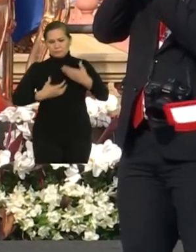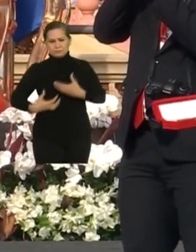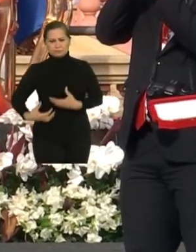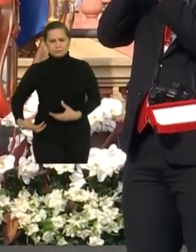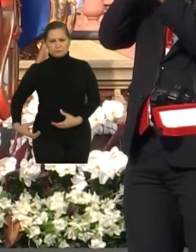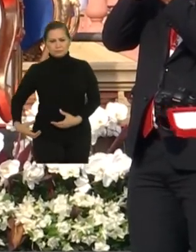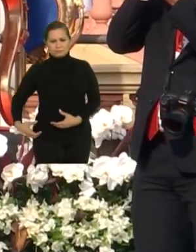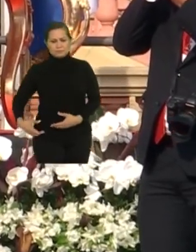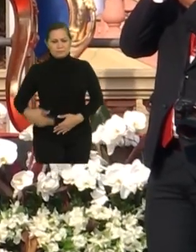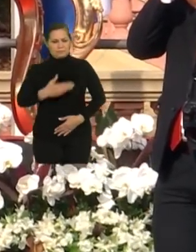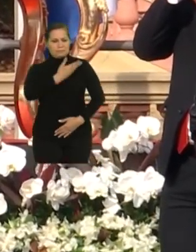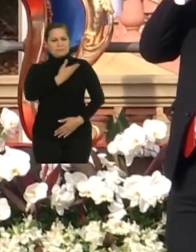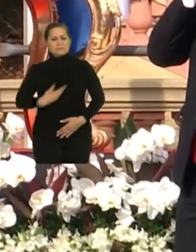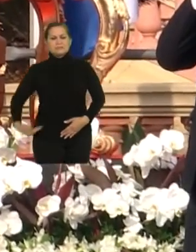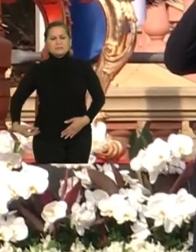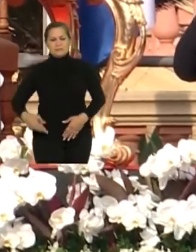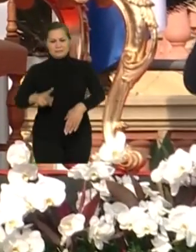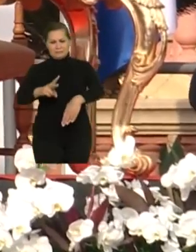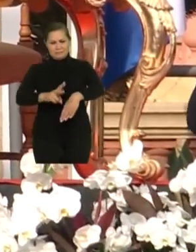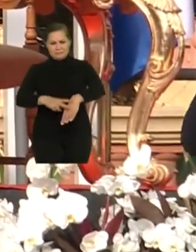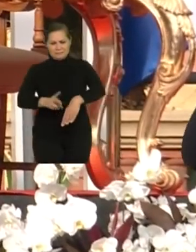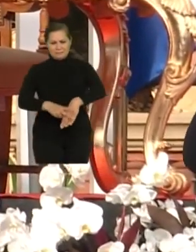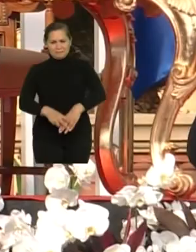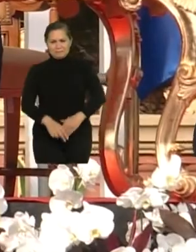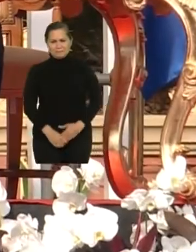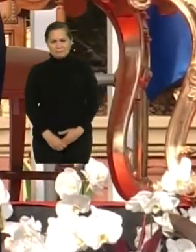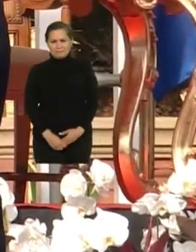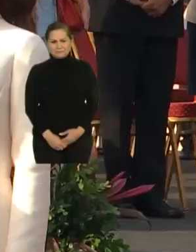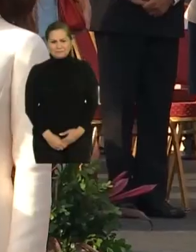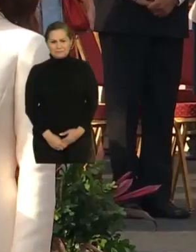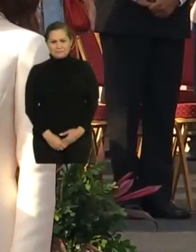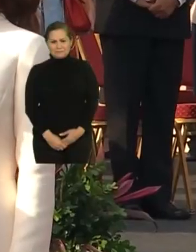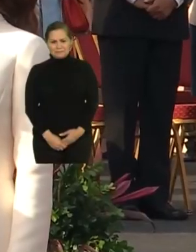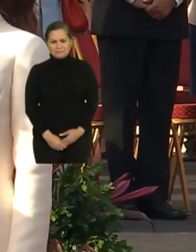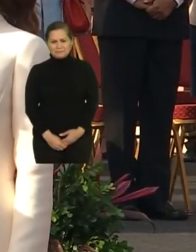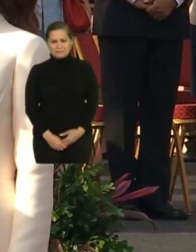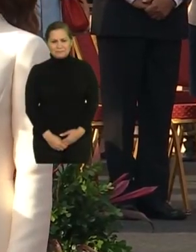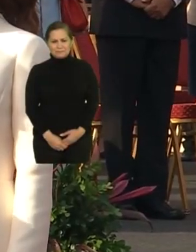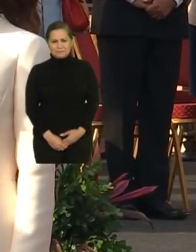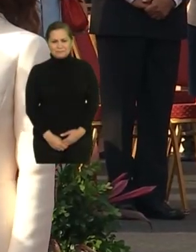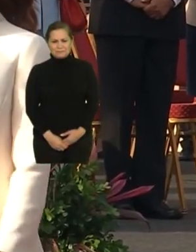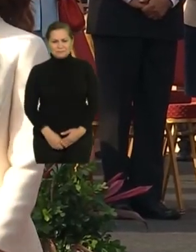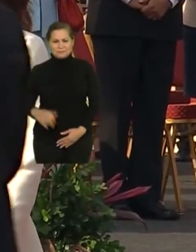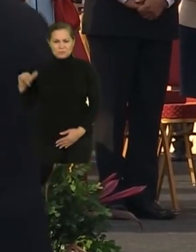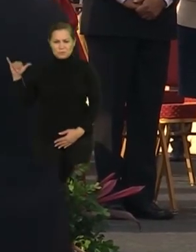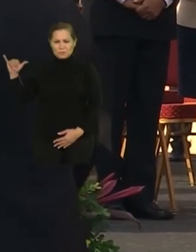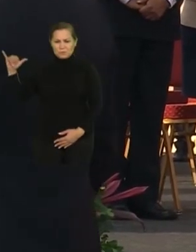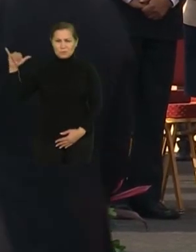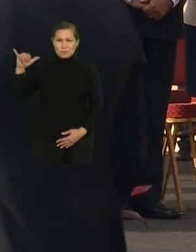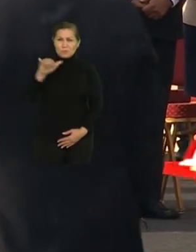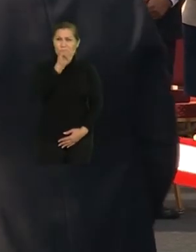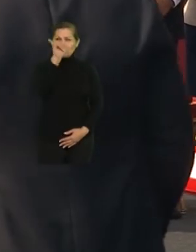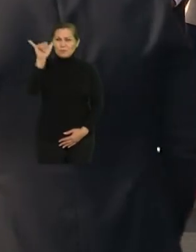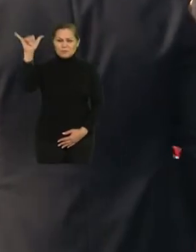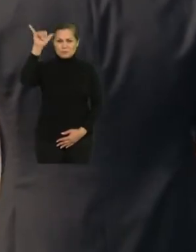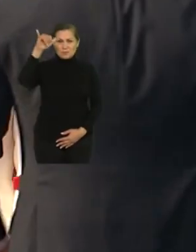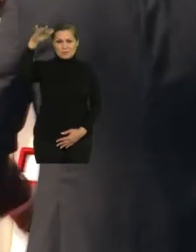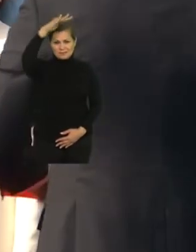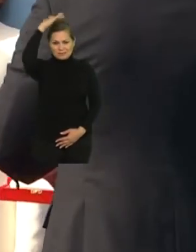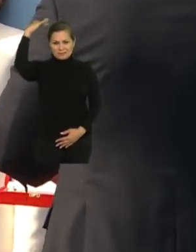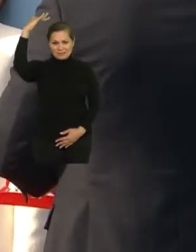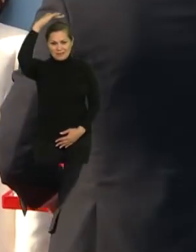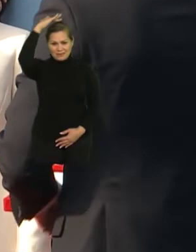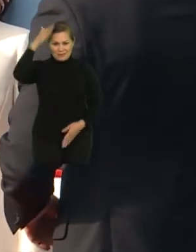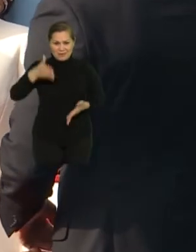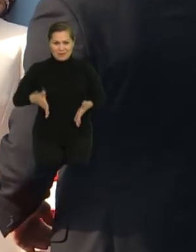presidencial. Essa cerimônia acontece no Palácio Los Lopes, que é a sede de governo da